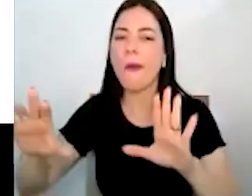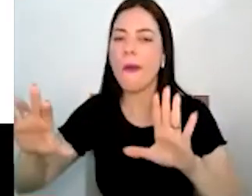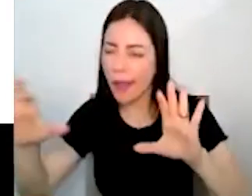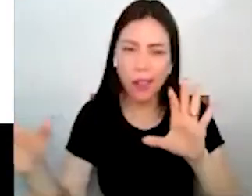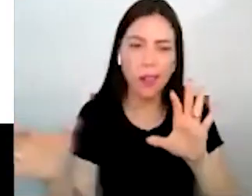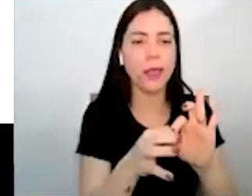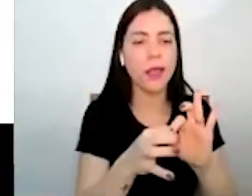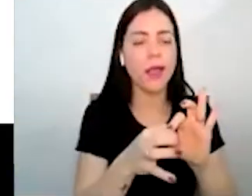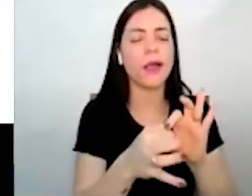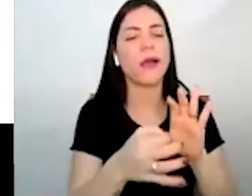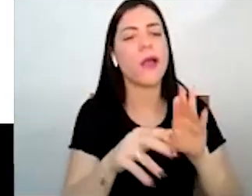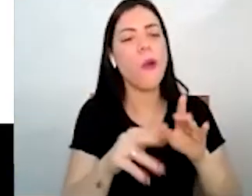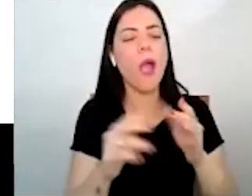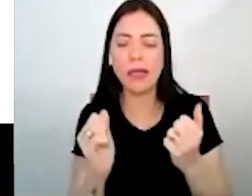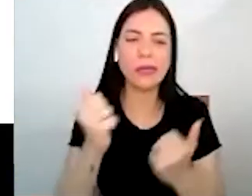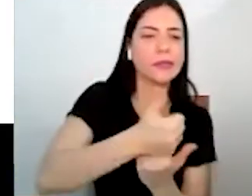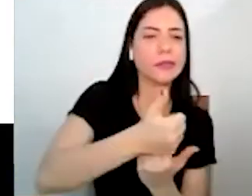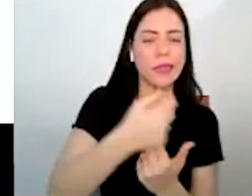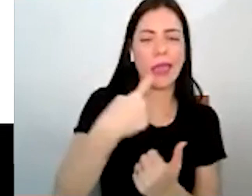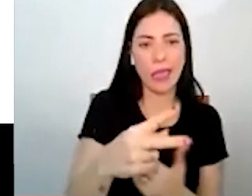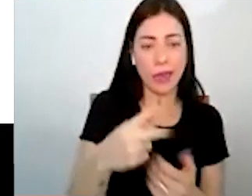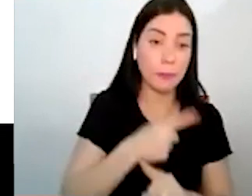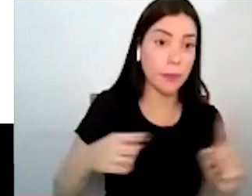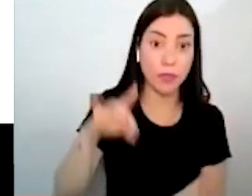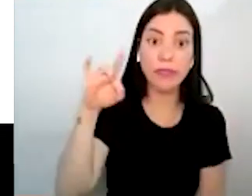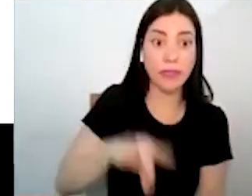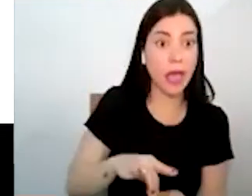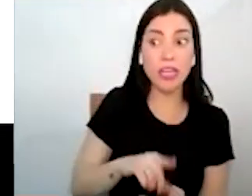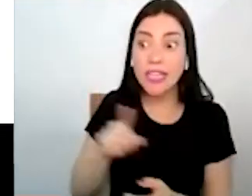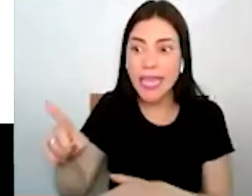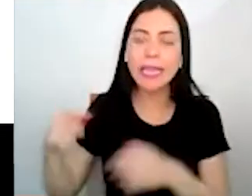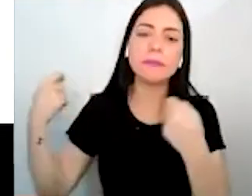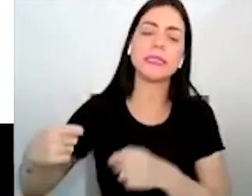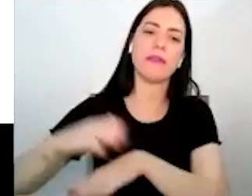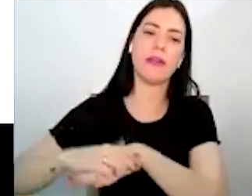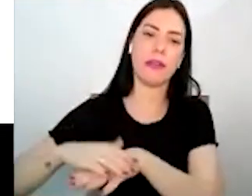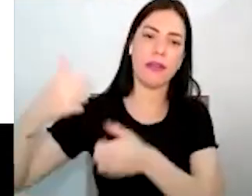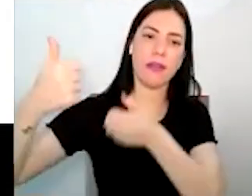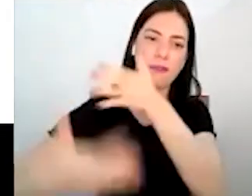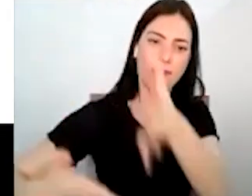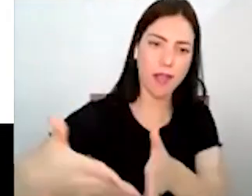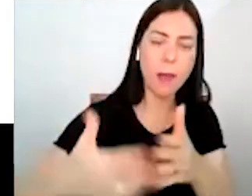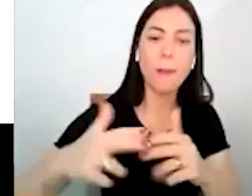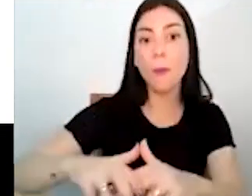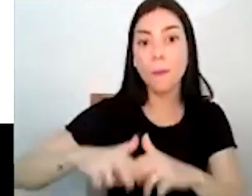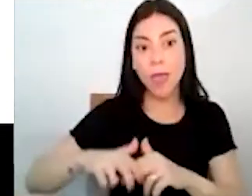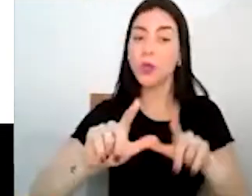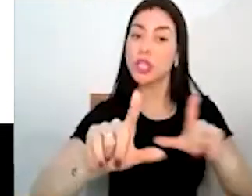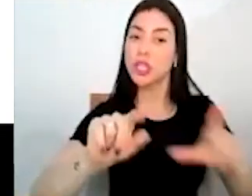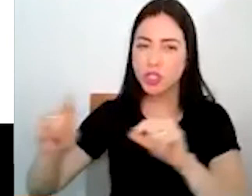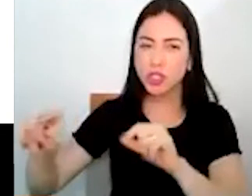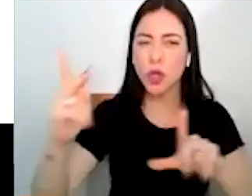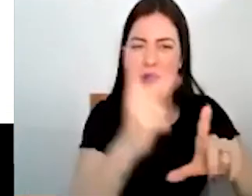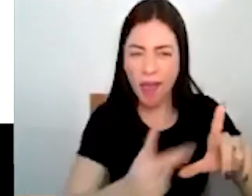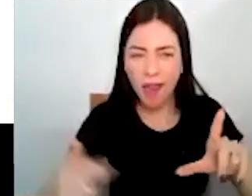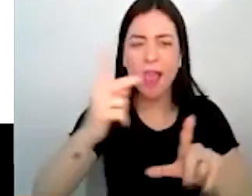gráfica tomar o lugar dele, quando na verdade ele é que tinha que falar através das escolhas gráficas, através do